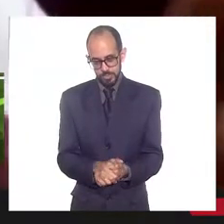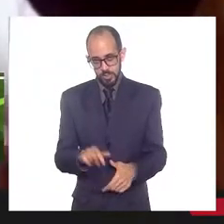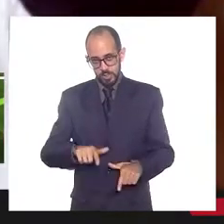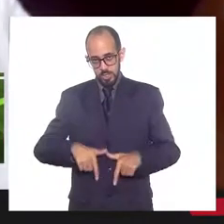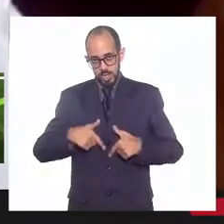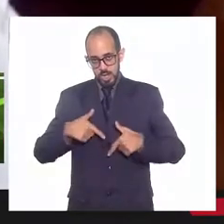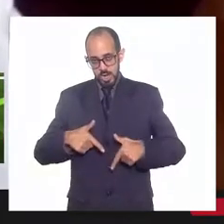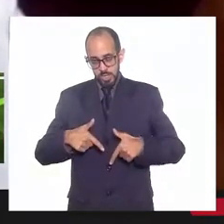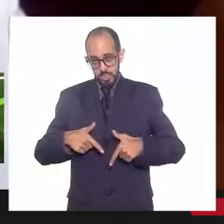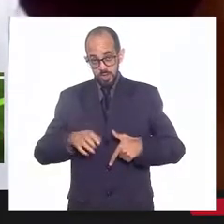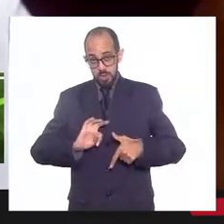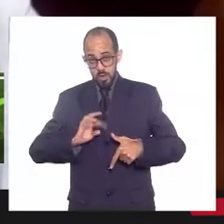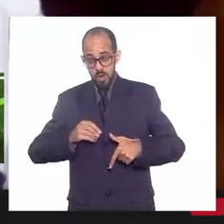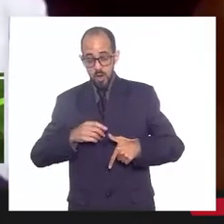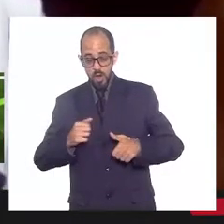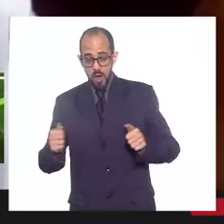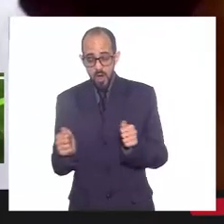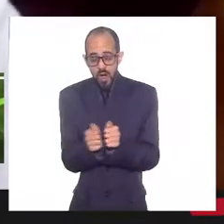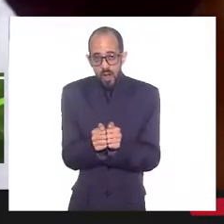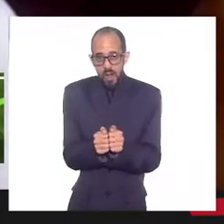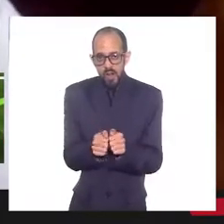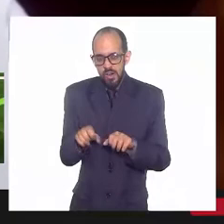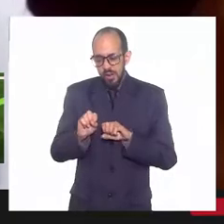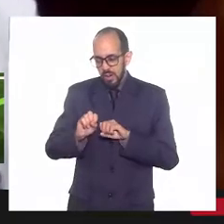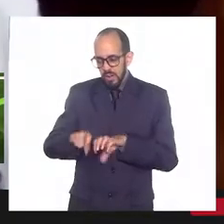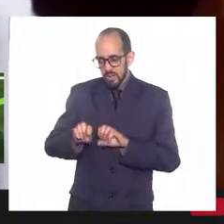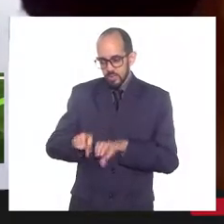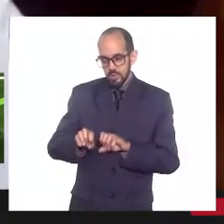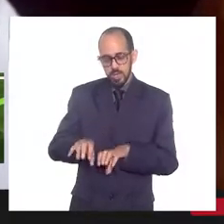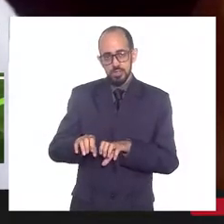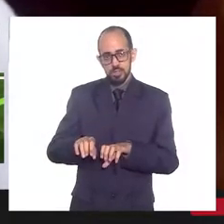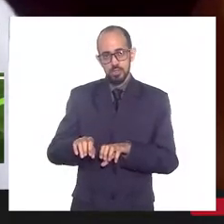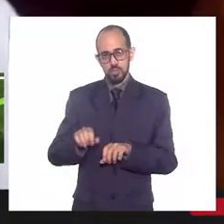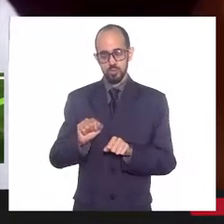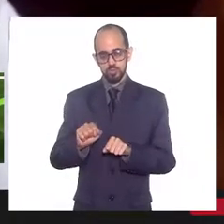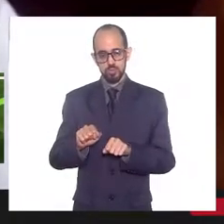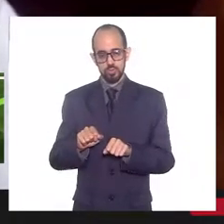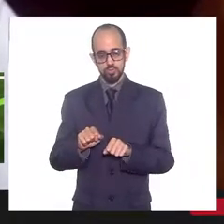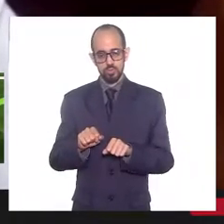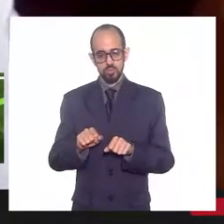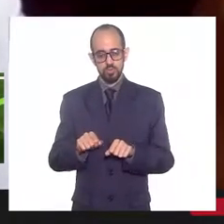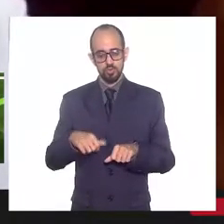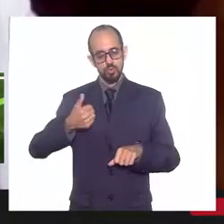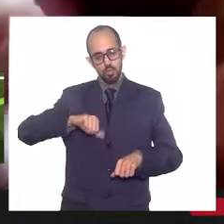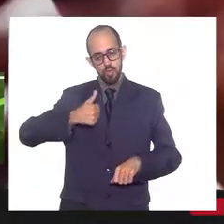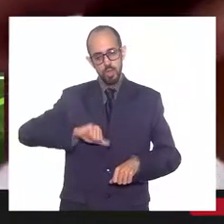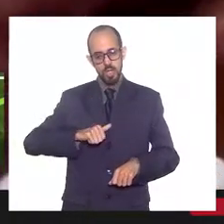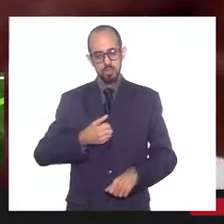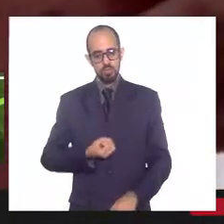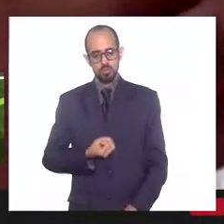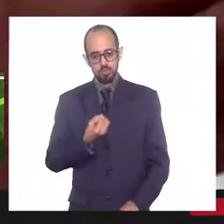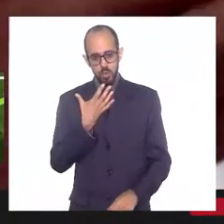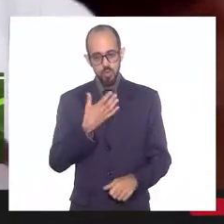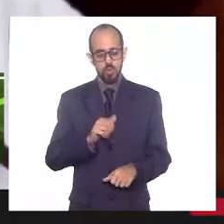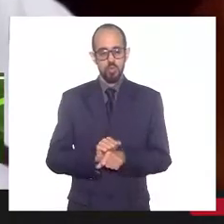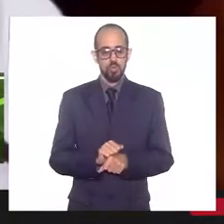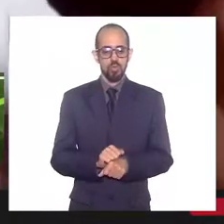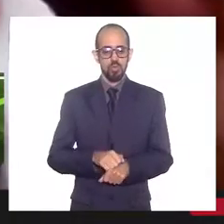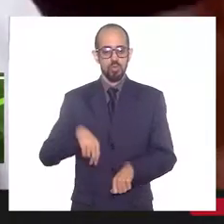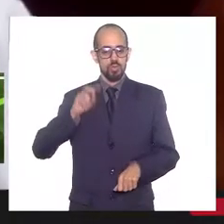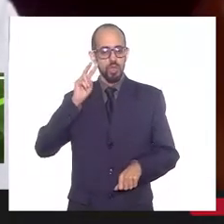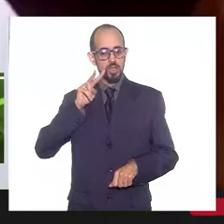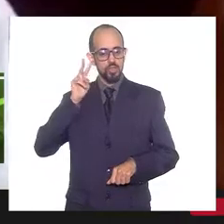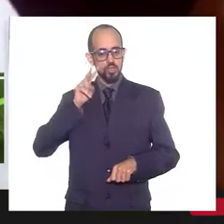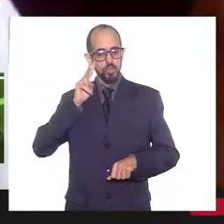e agirmos com a educação o ensino de qualidade e da